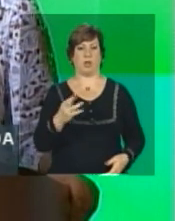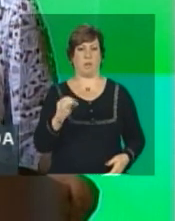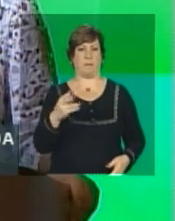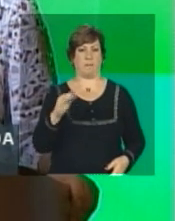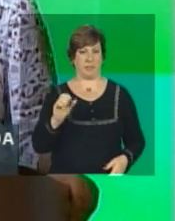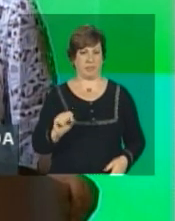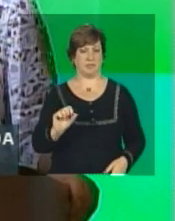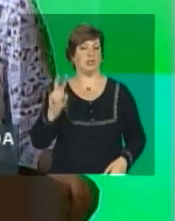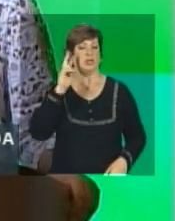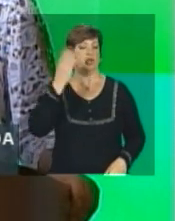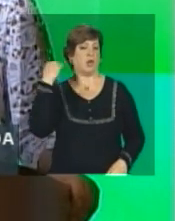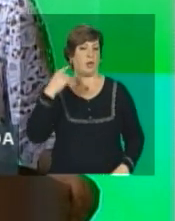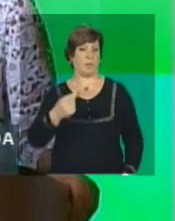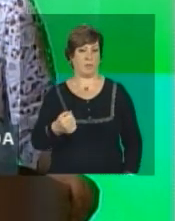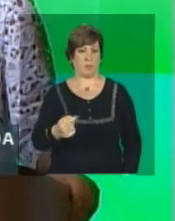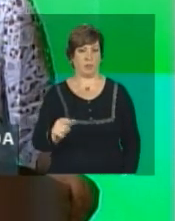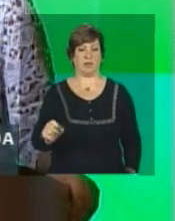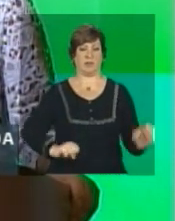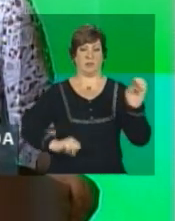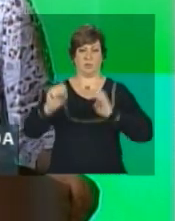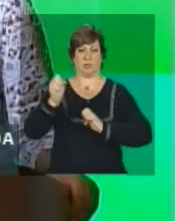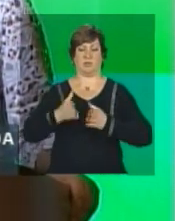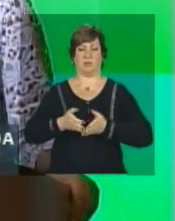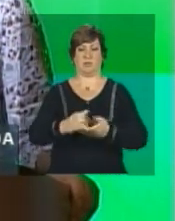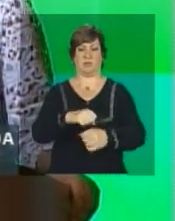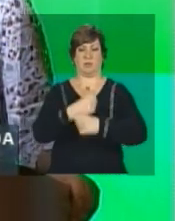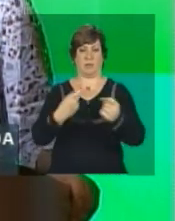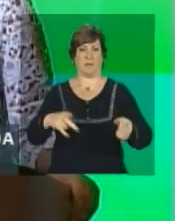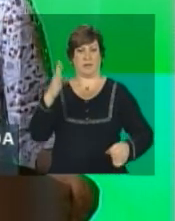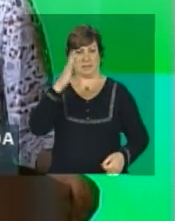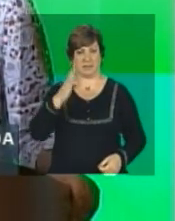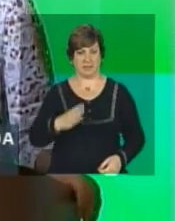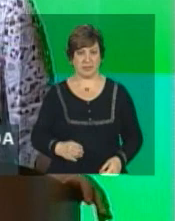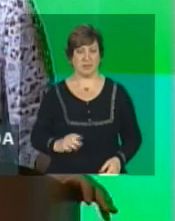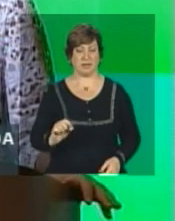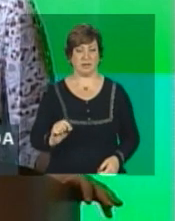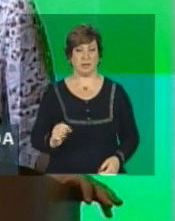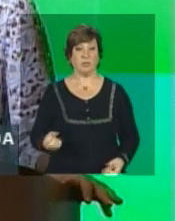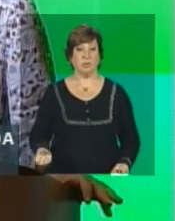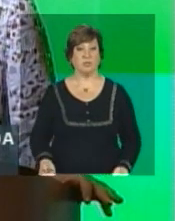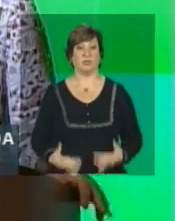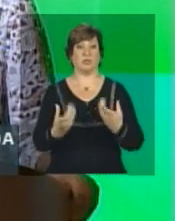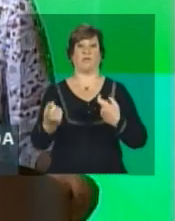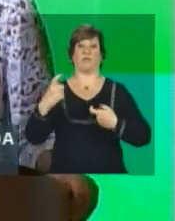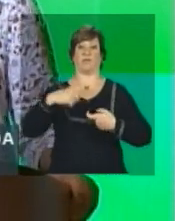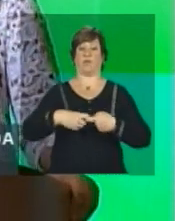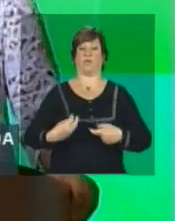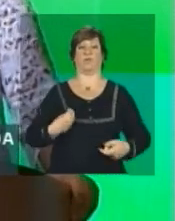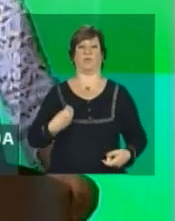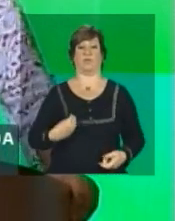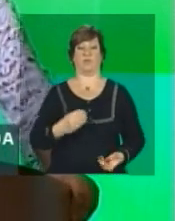história recente da indústria naval brasileira, que renasceu a partir da